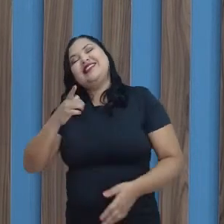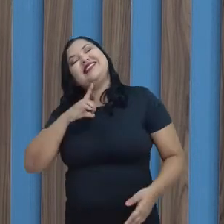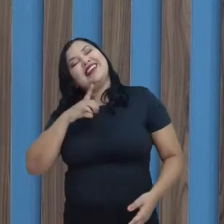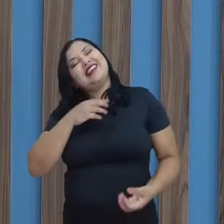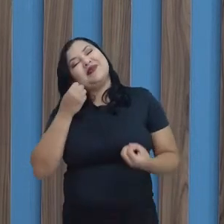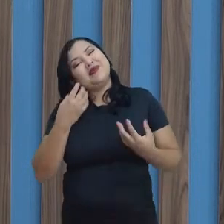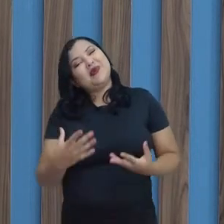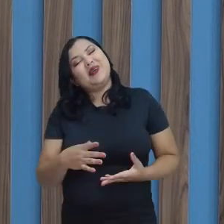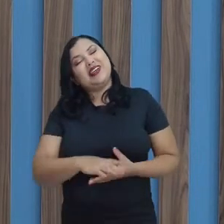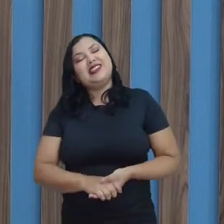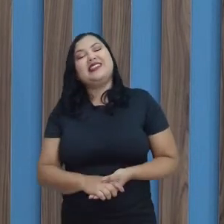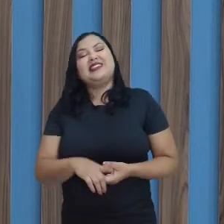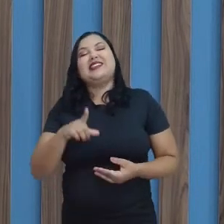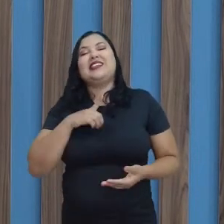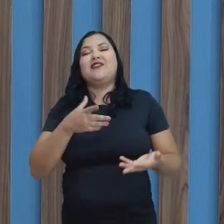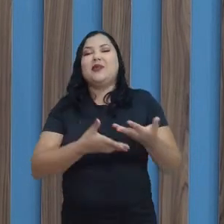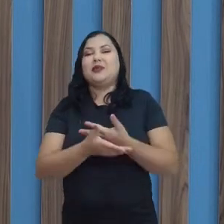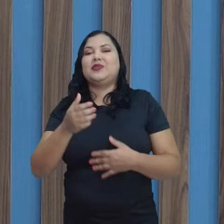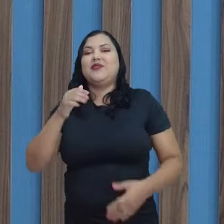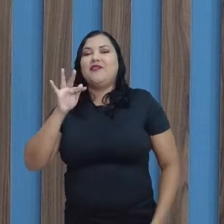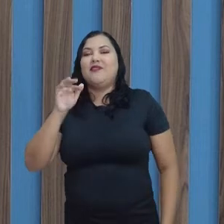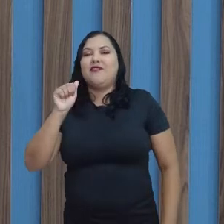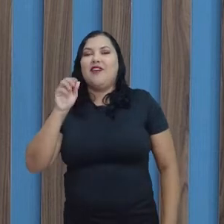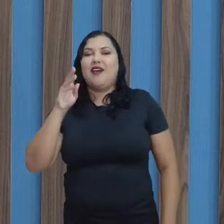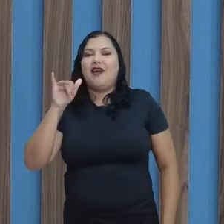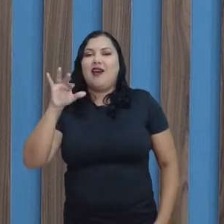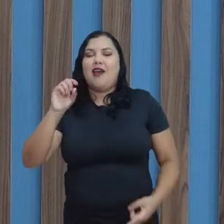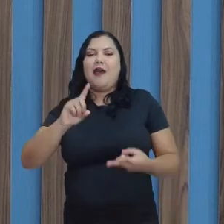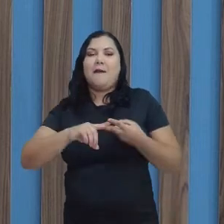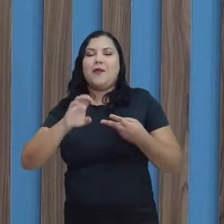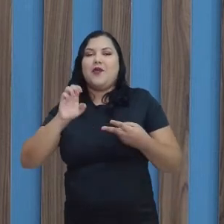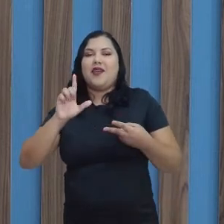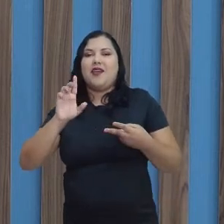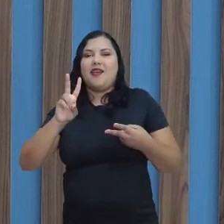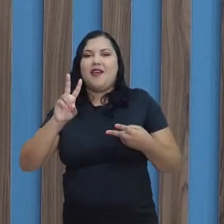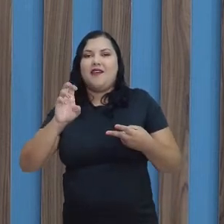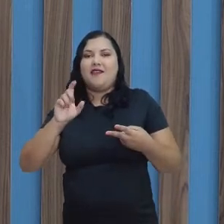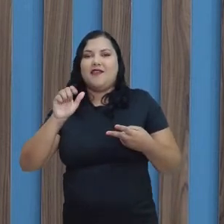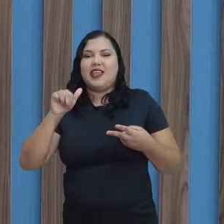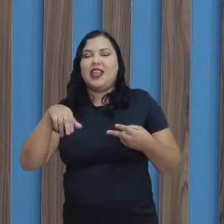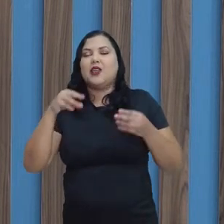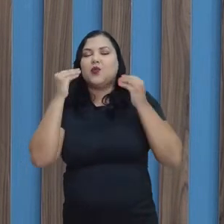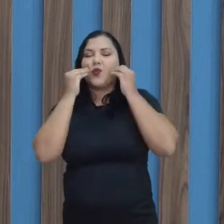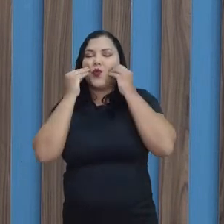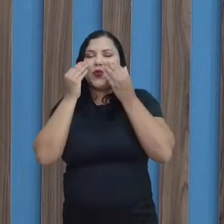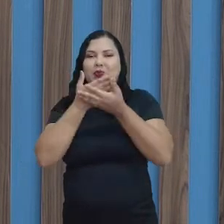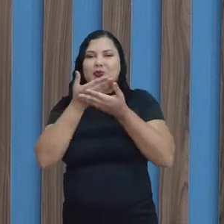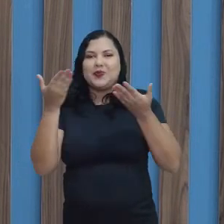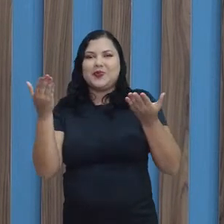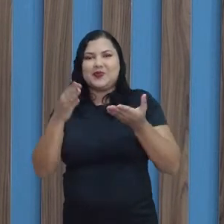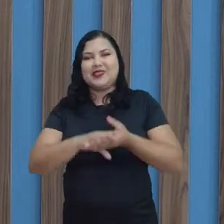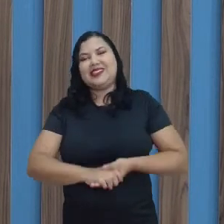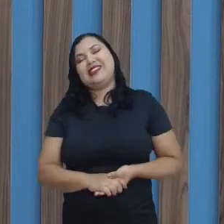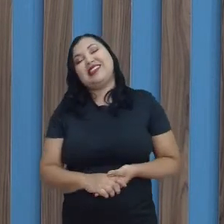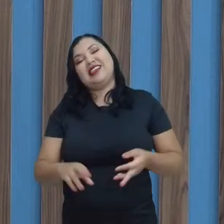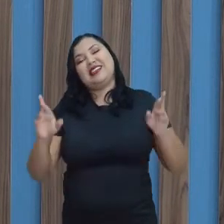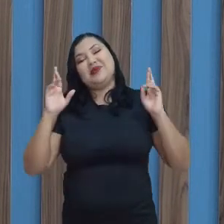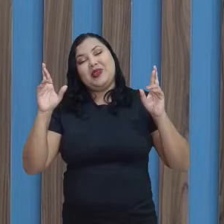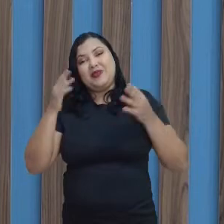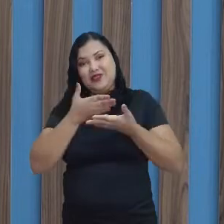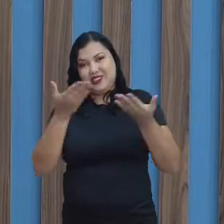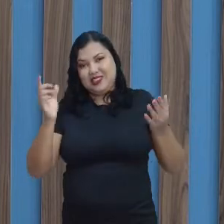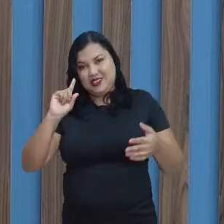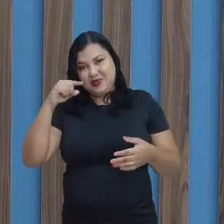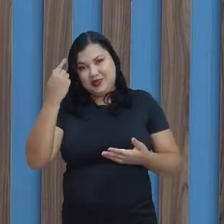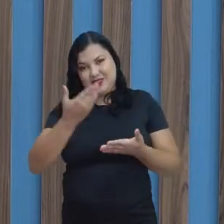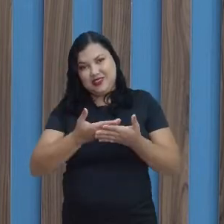coisa boa. Tivemos Fábio e Evelyn aqui interagindo. Um beijão para vocês. Que felicidade. E esperamos vocês na